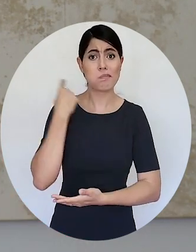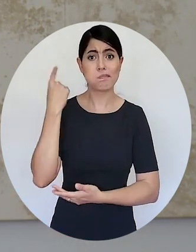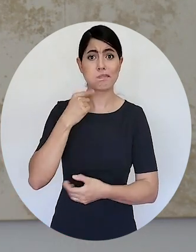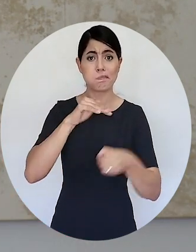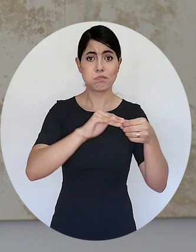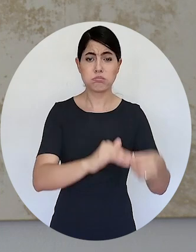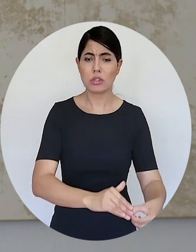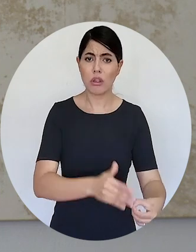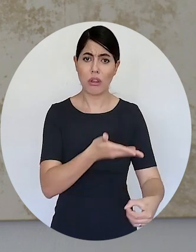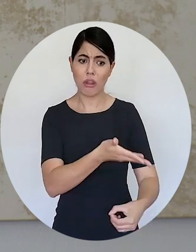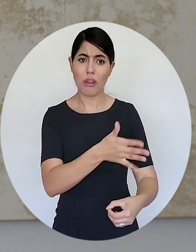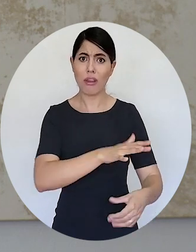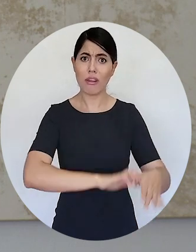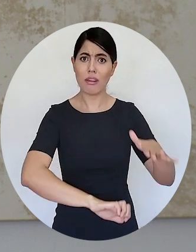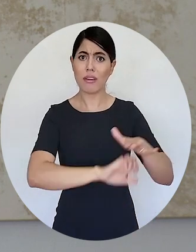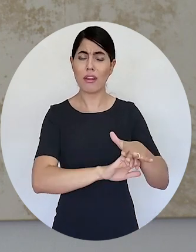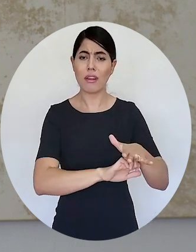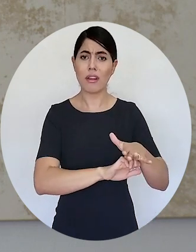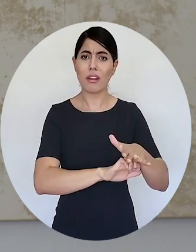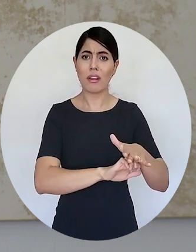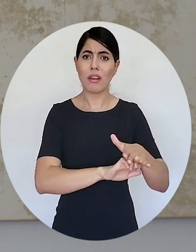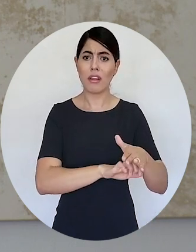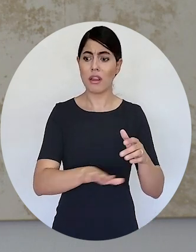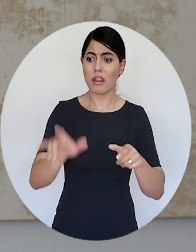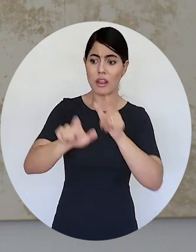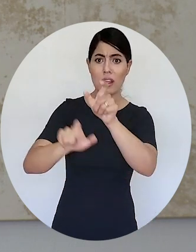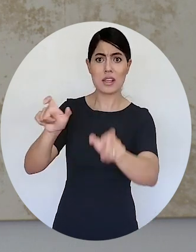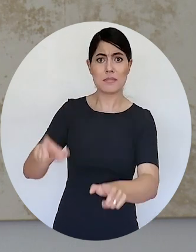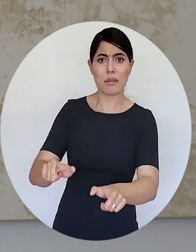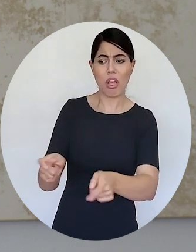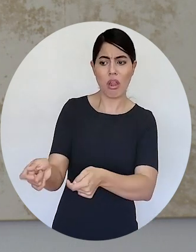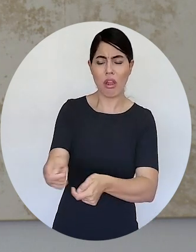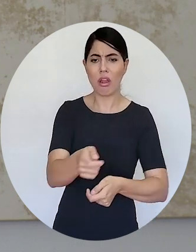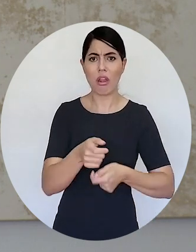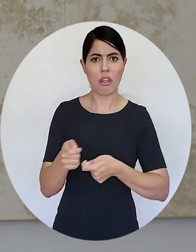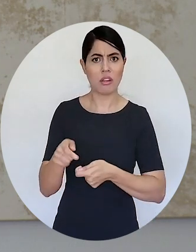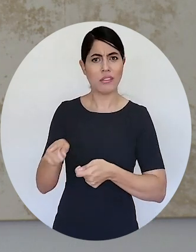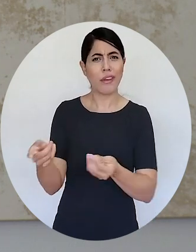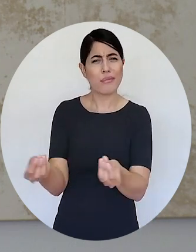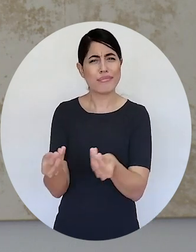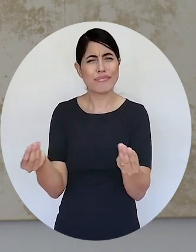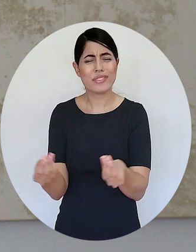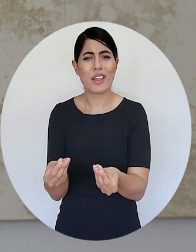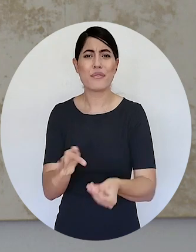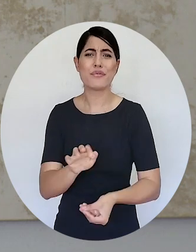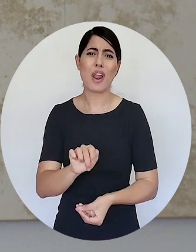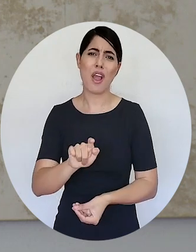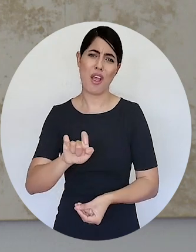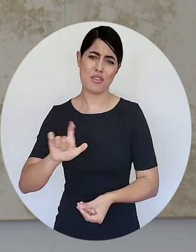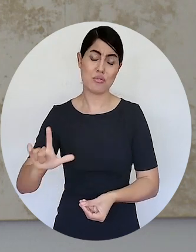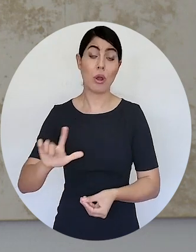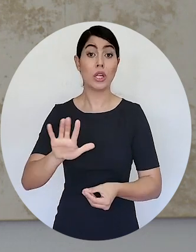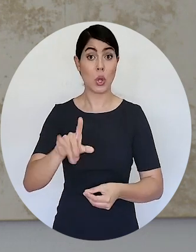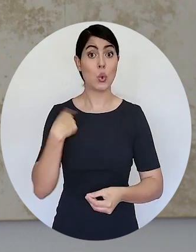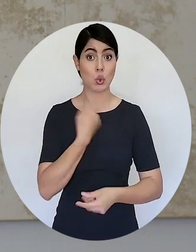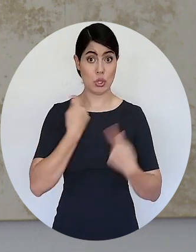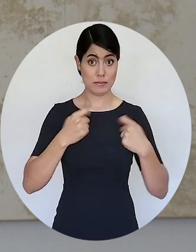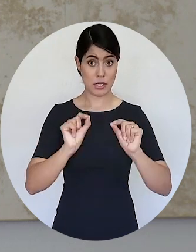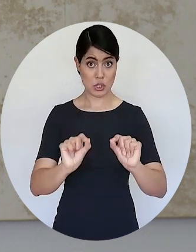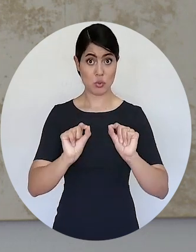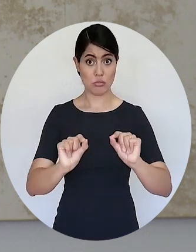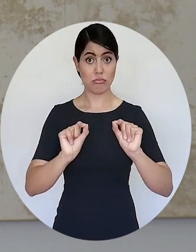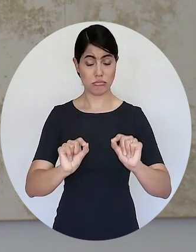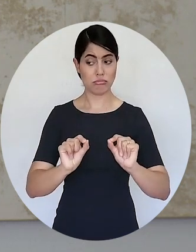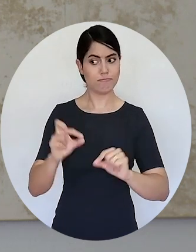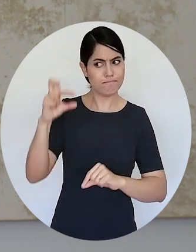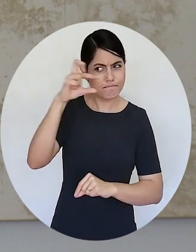e, principalmente, o que verdadeiramente importa, fragilizando o cidadão. Então, nossa tarefa é